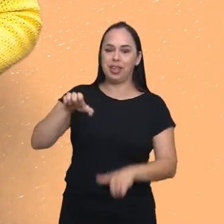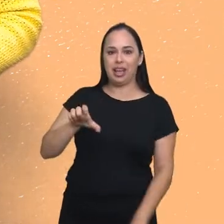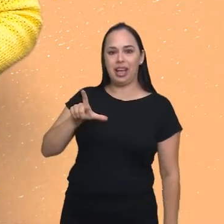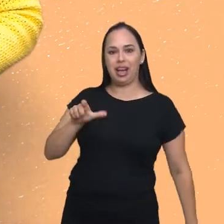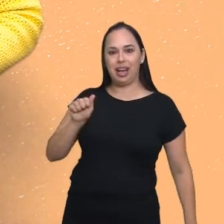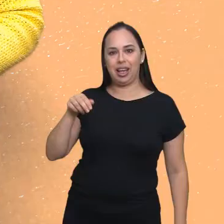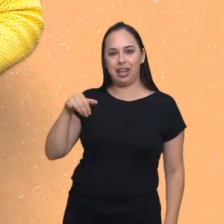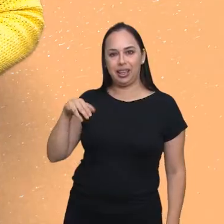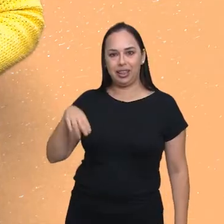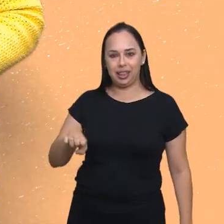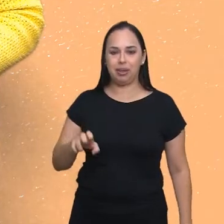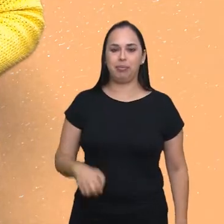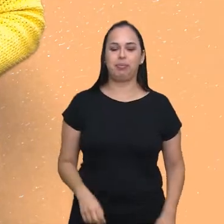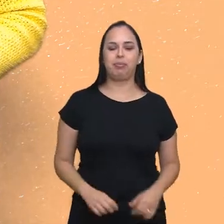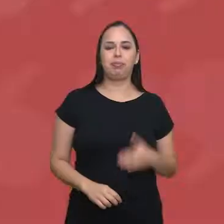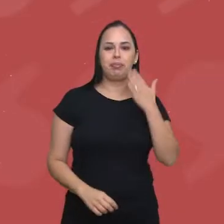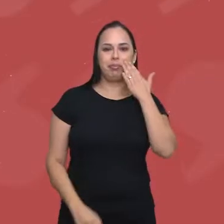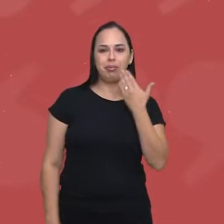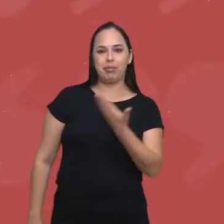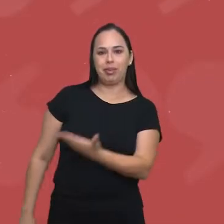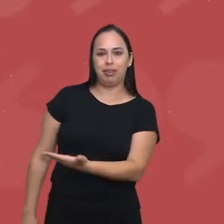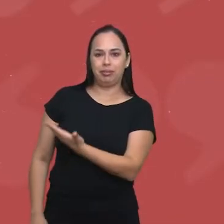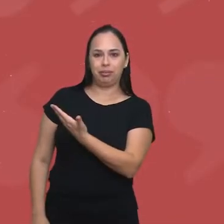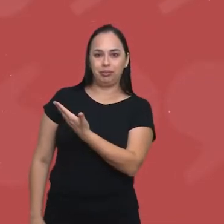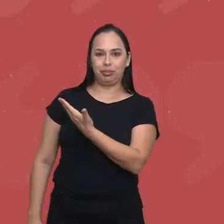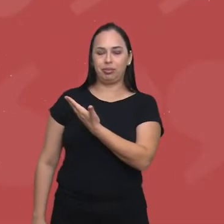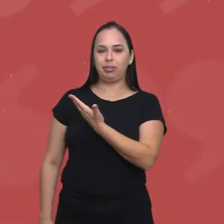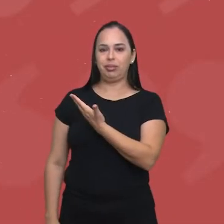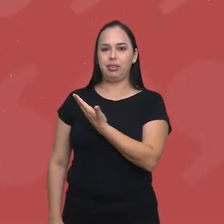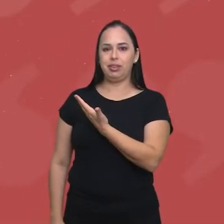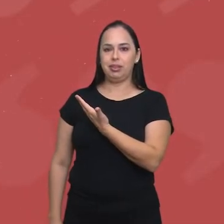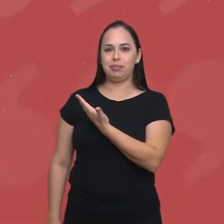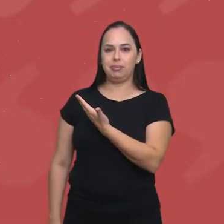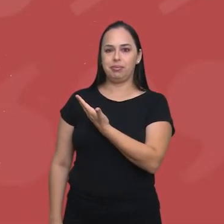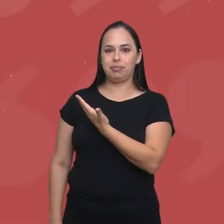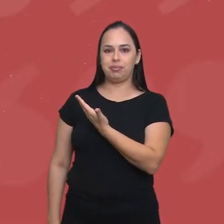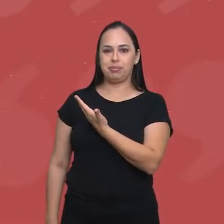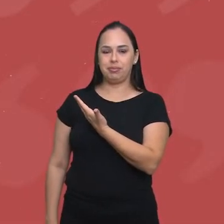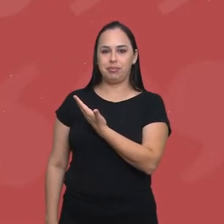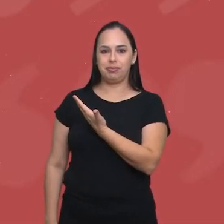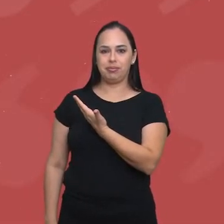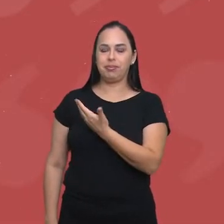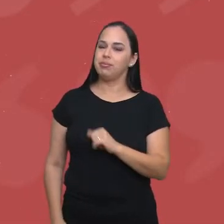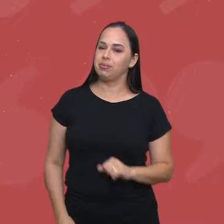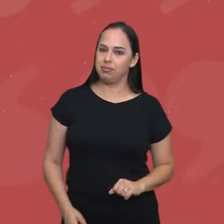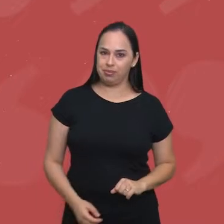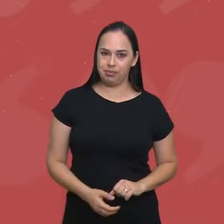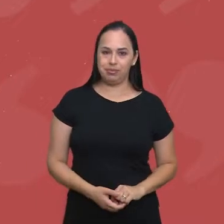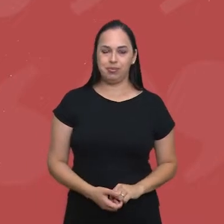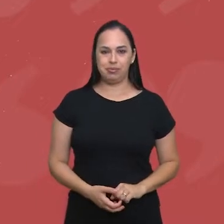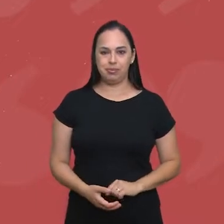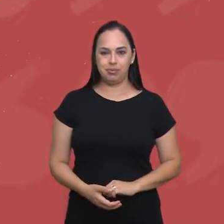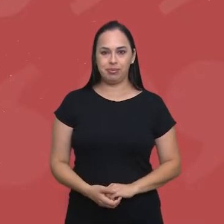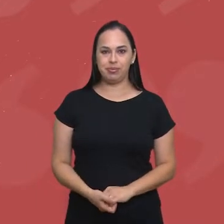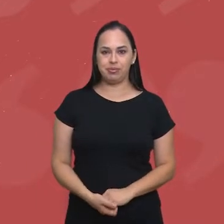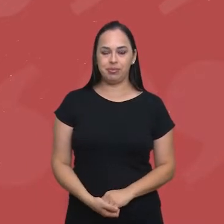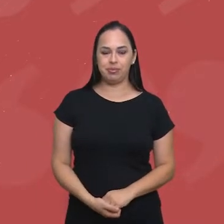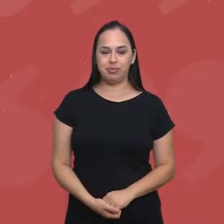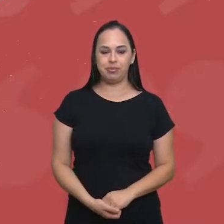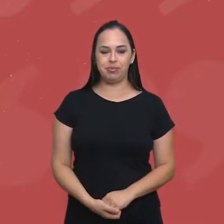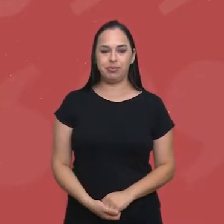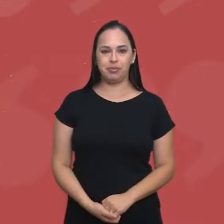palavra, Elaine Lira Narciso. Quais são os pré-requisitos para receber atendimento e participar